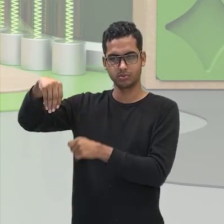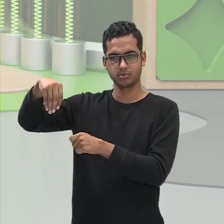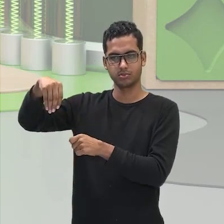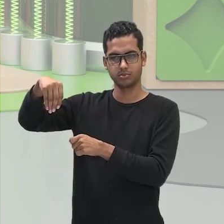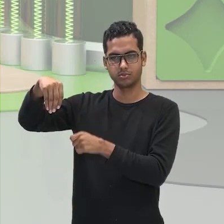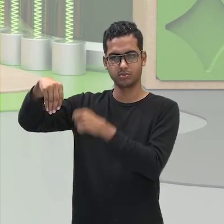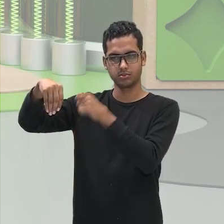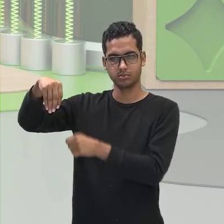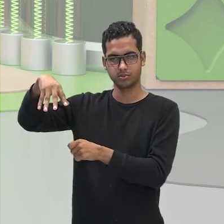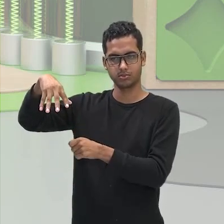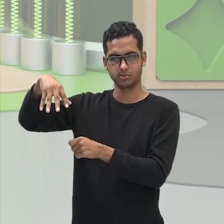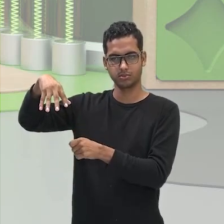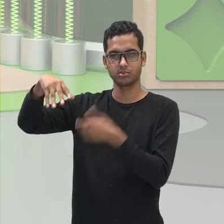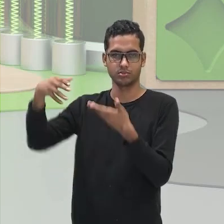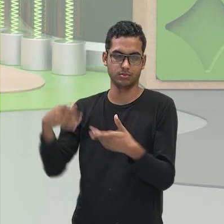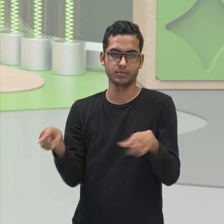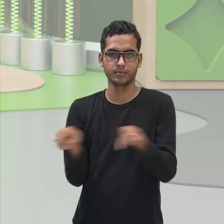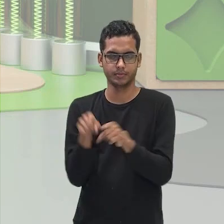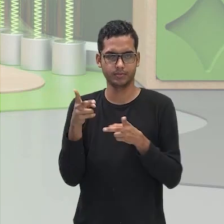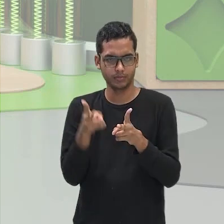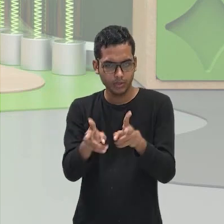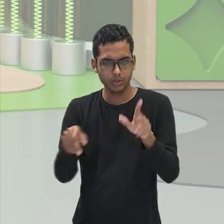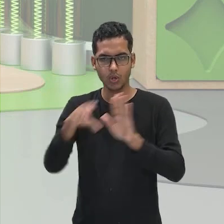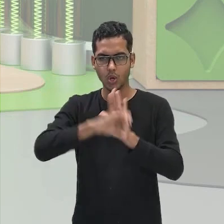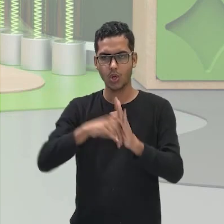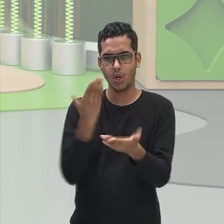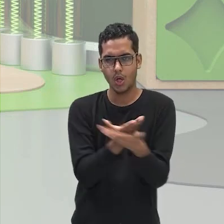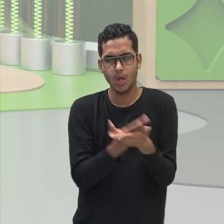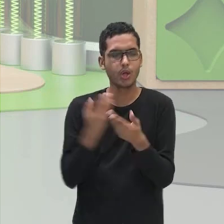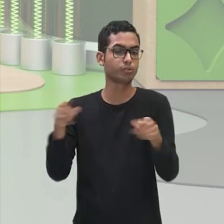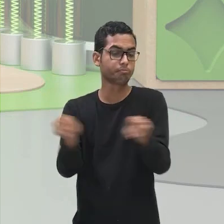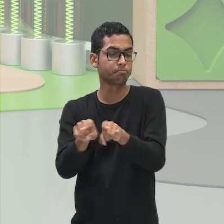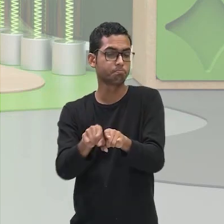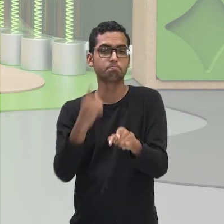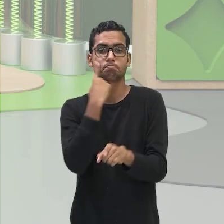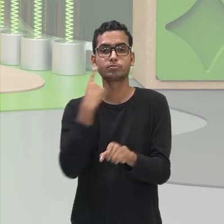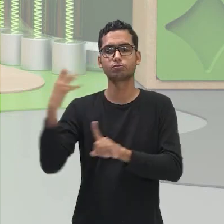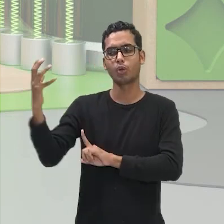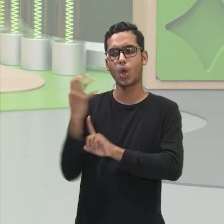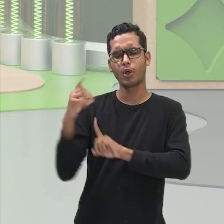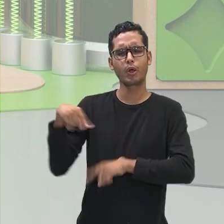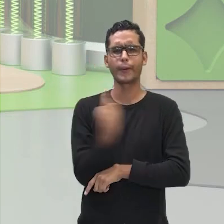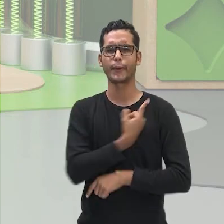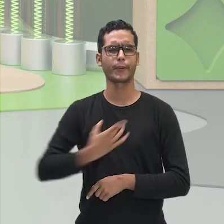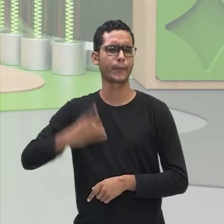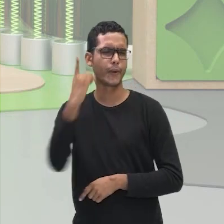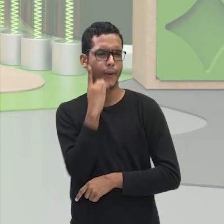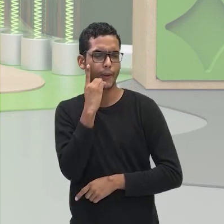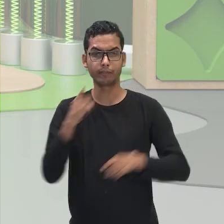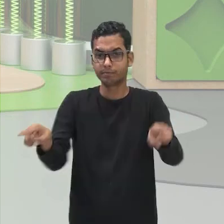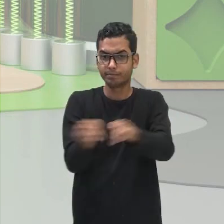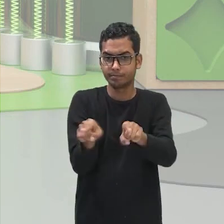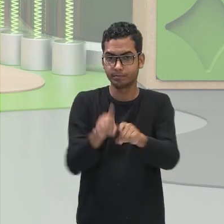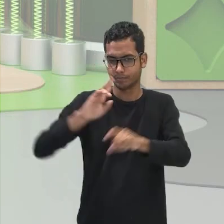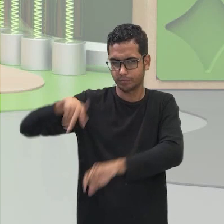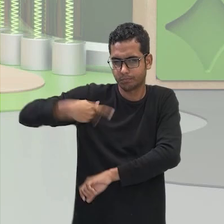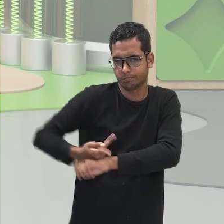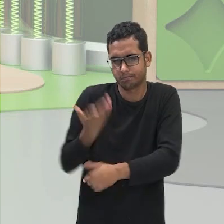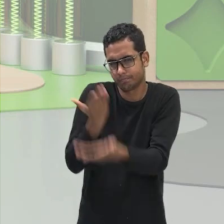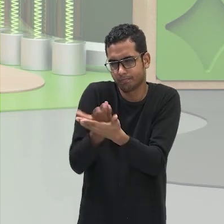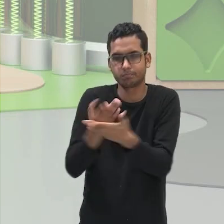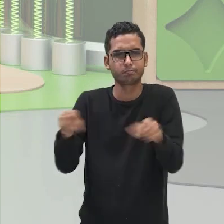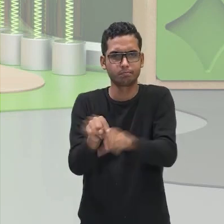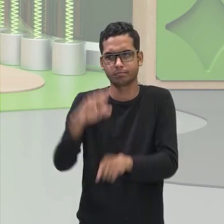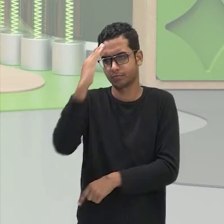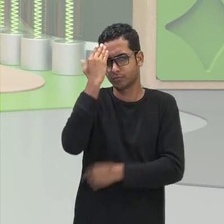sobre o conceito da energia e a sua influência aí no nosso dia a dia. Mas a gente vai entender ainda um pouco mais sobre energia, vamos ver um pouco também da